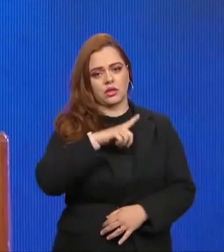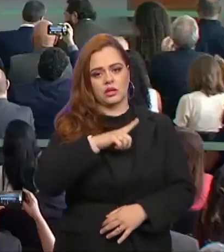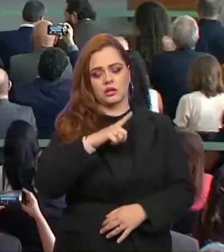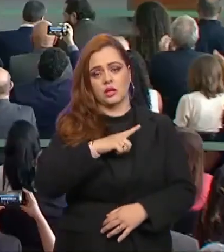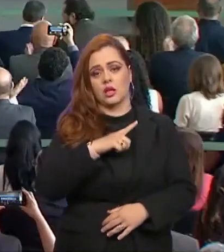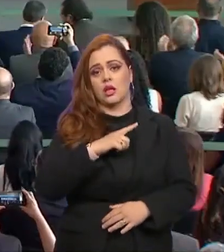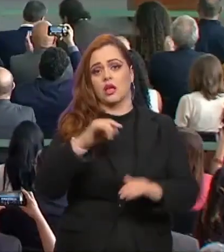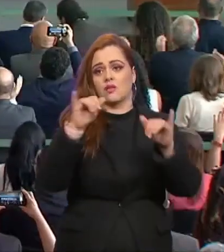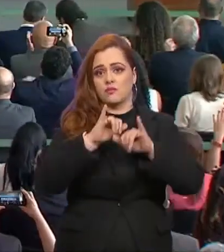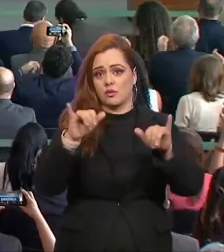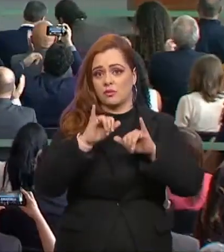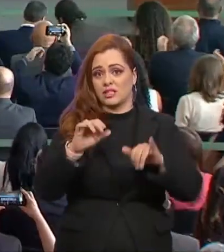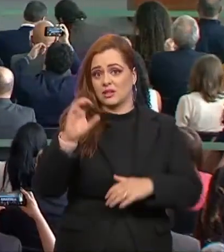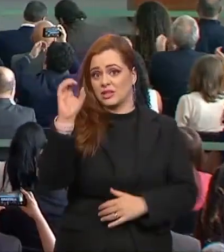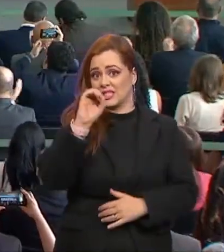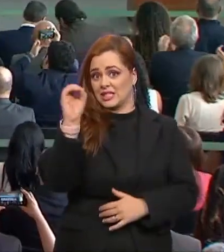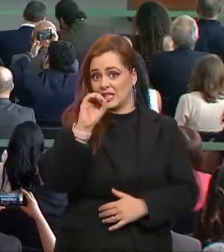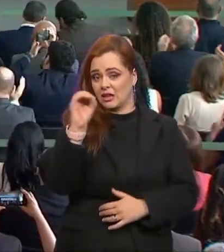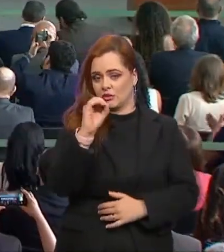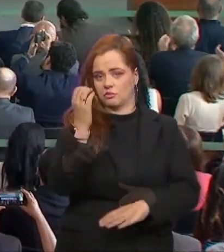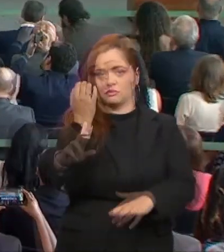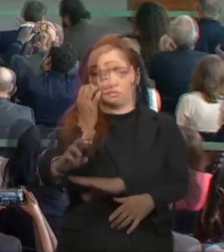desmatamento.